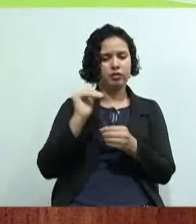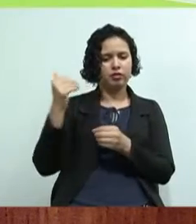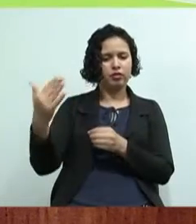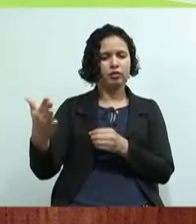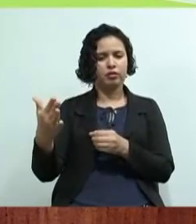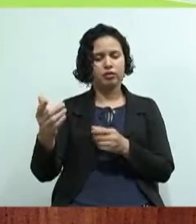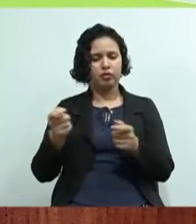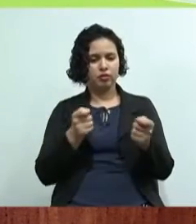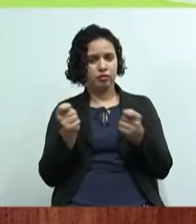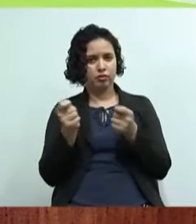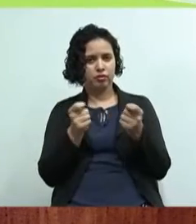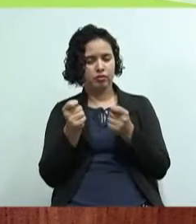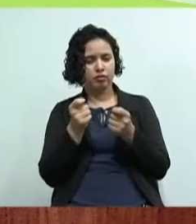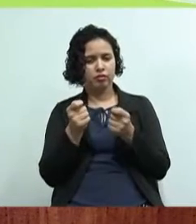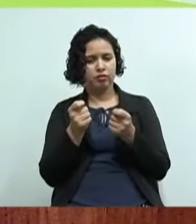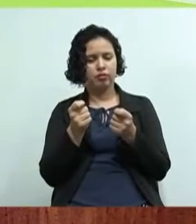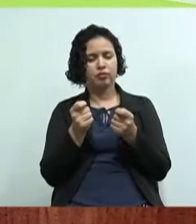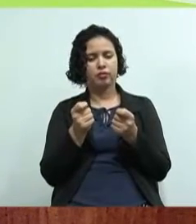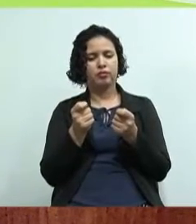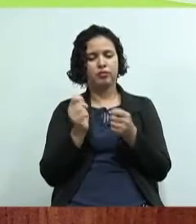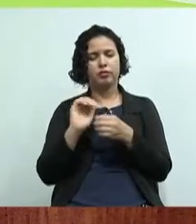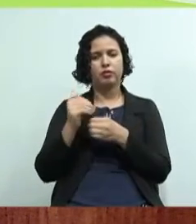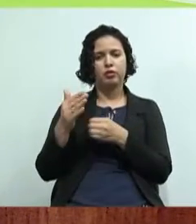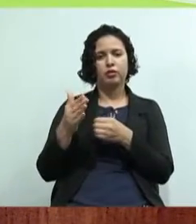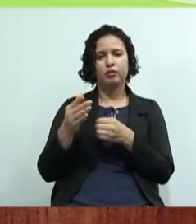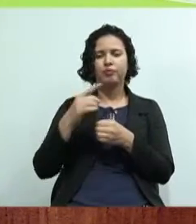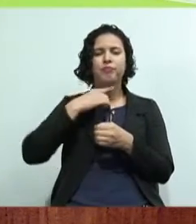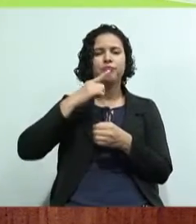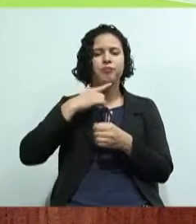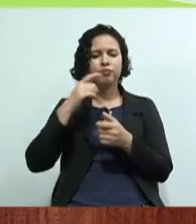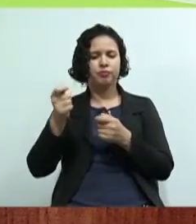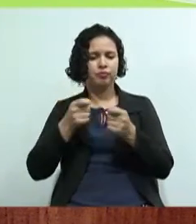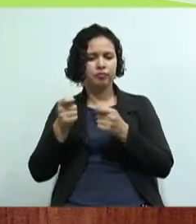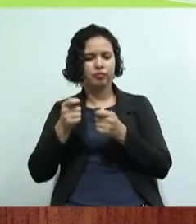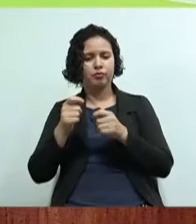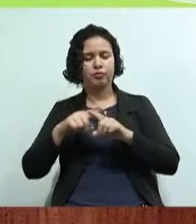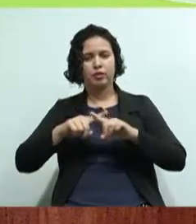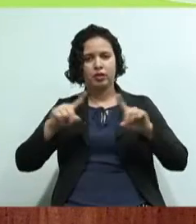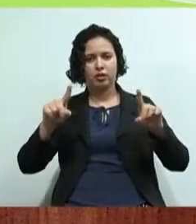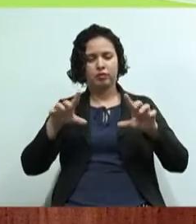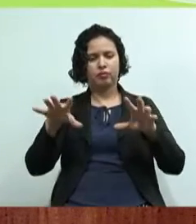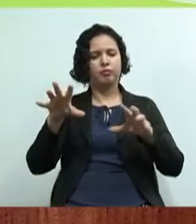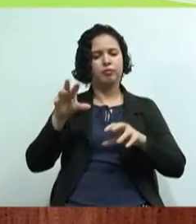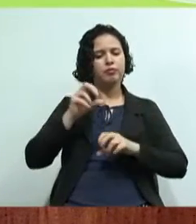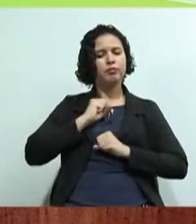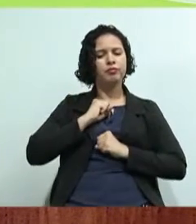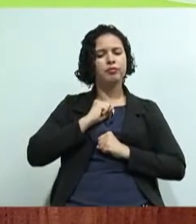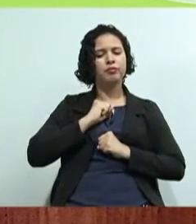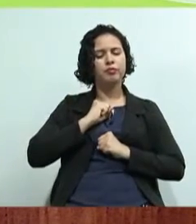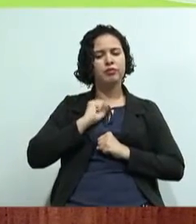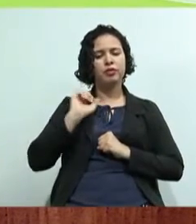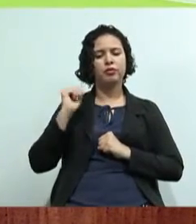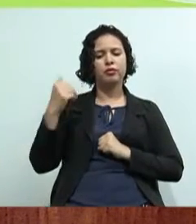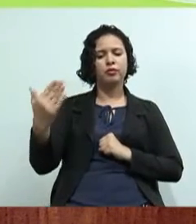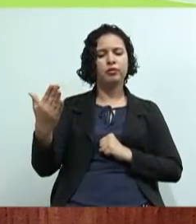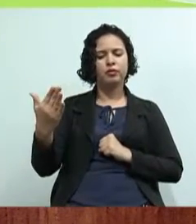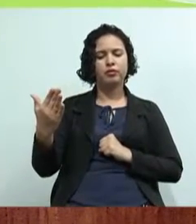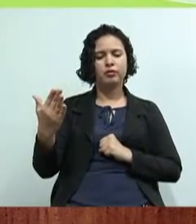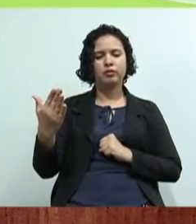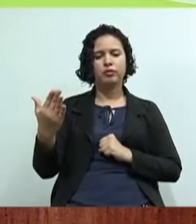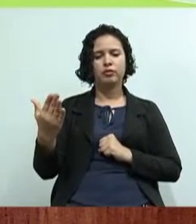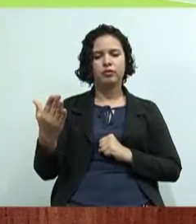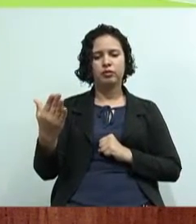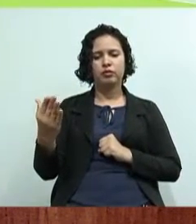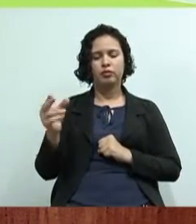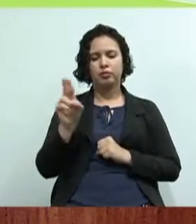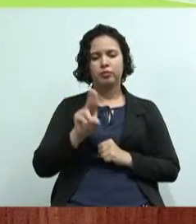pleno controle e aquilo que é externo e que eu não posso controlar, mas eu posso me apropriar daquilo que é externo em benefício